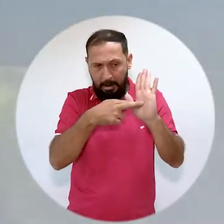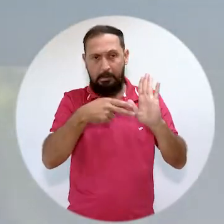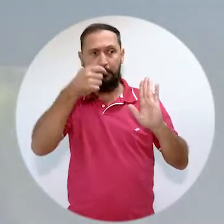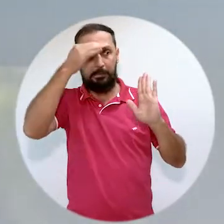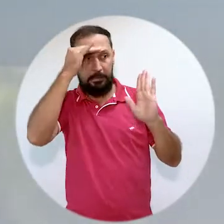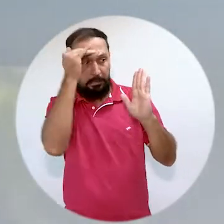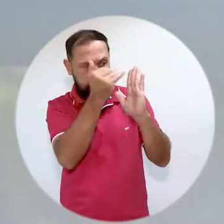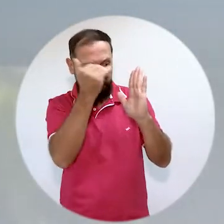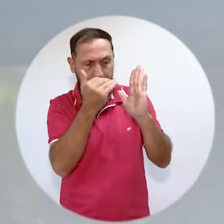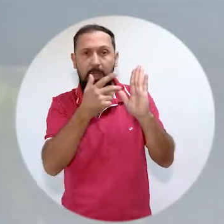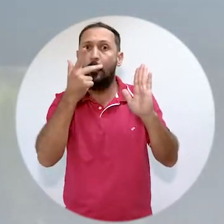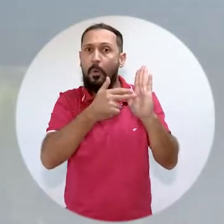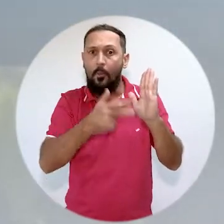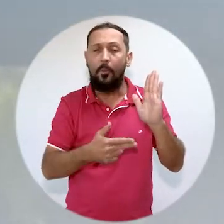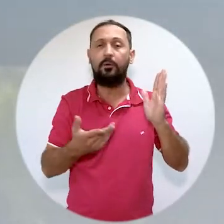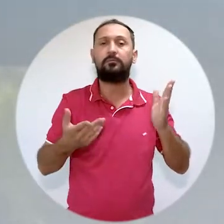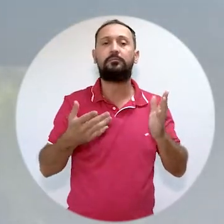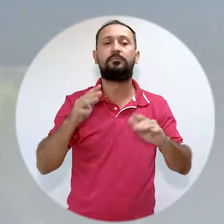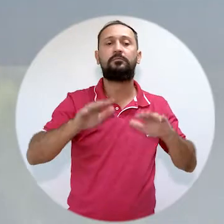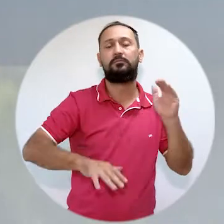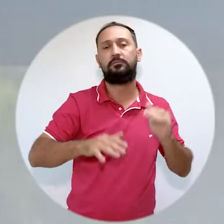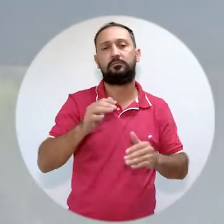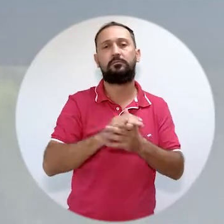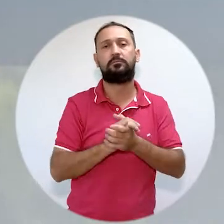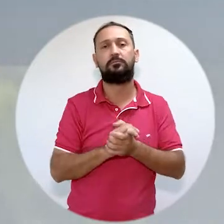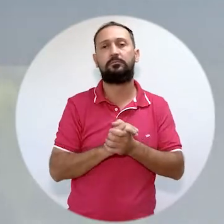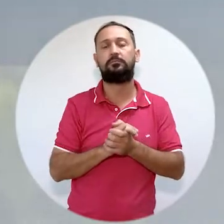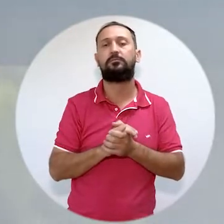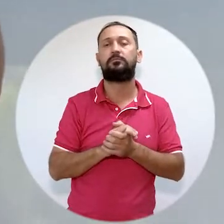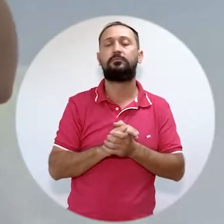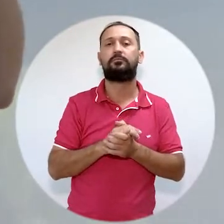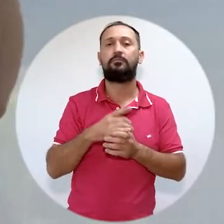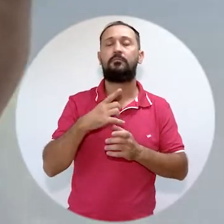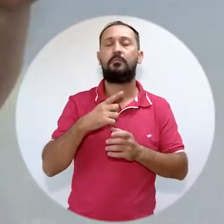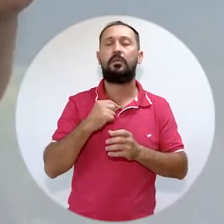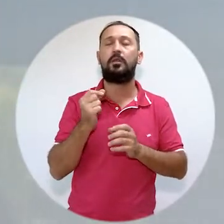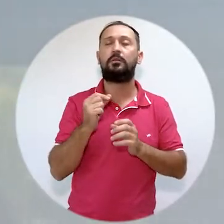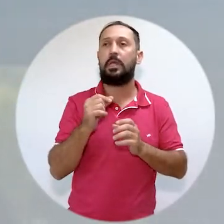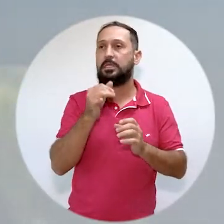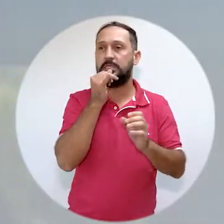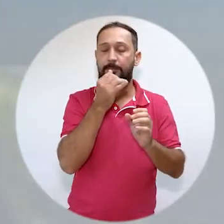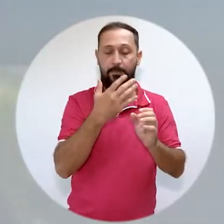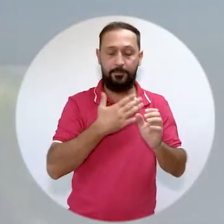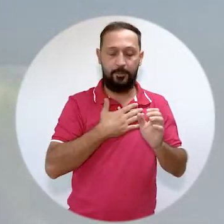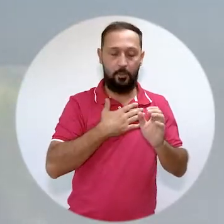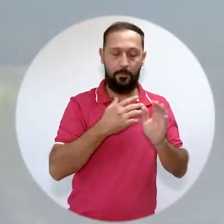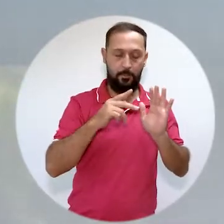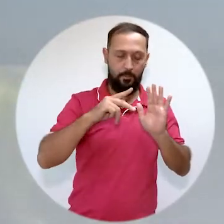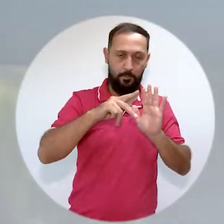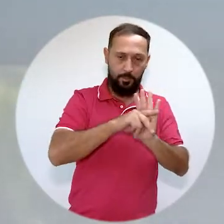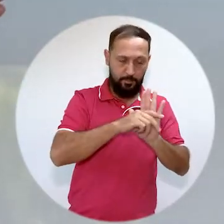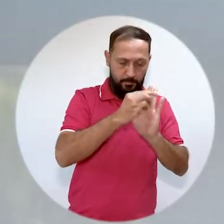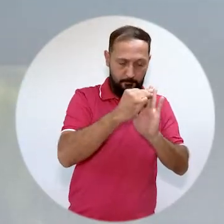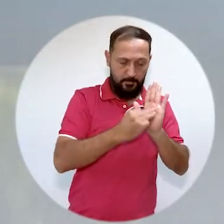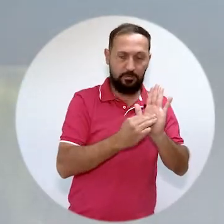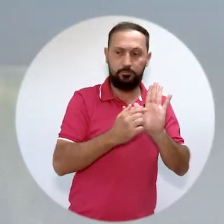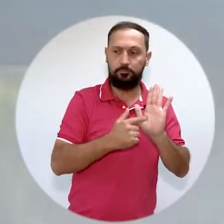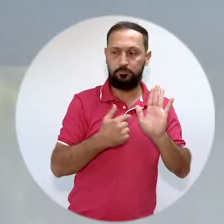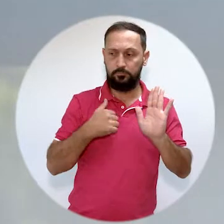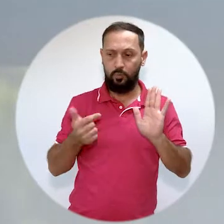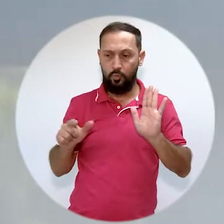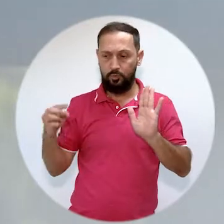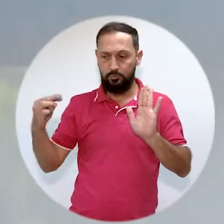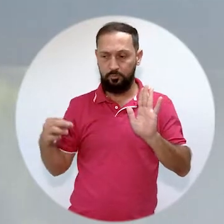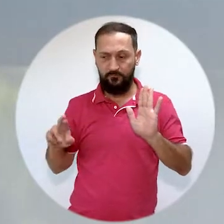muito rígidas, aquelas que elas querem que seja daquele jeito, elas têm um método e elas não aceitam que mude,